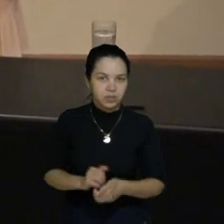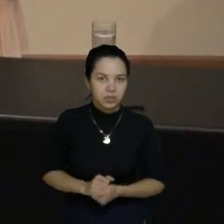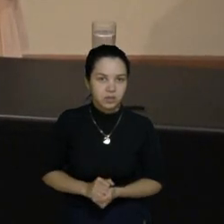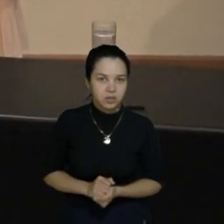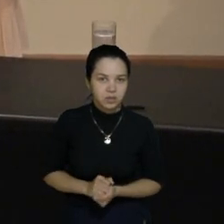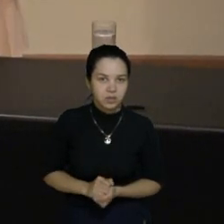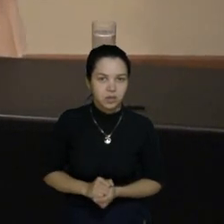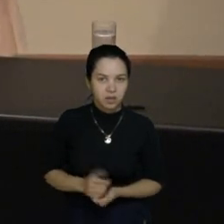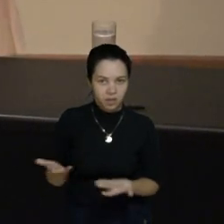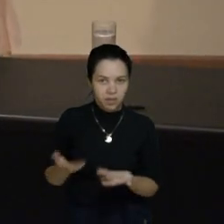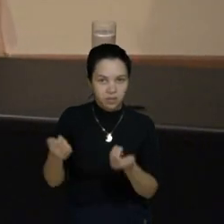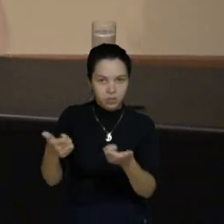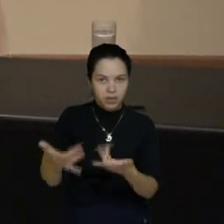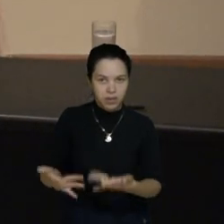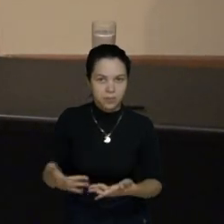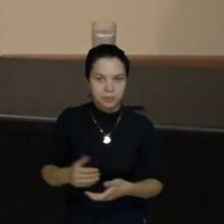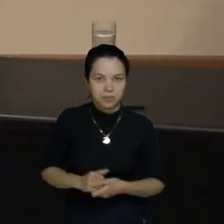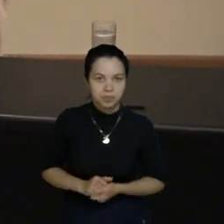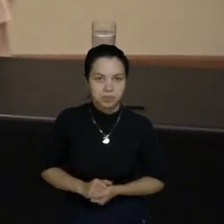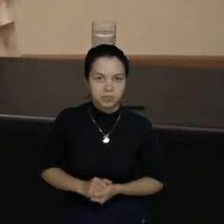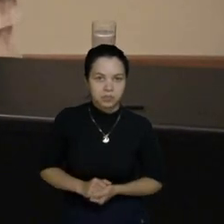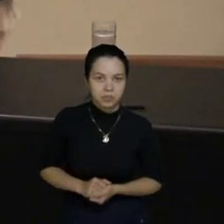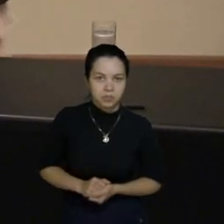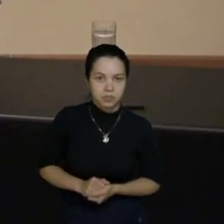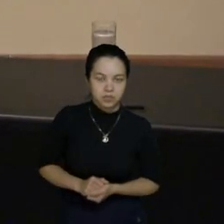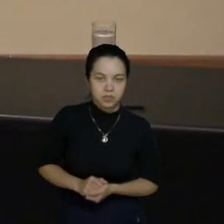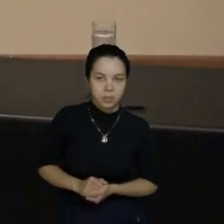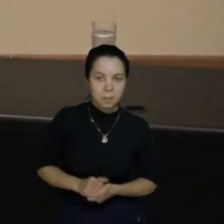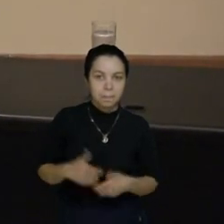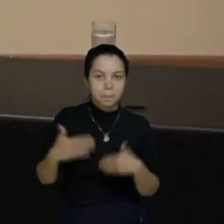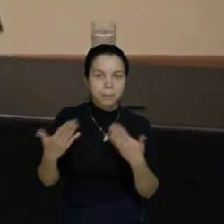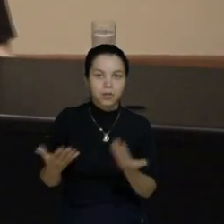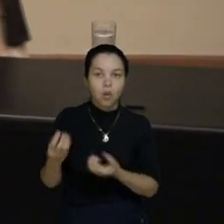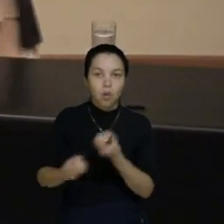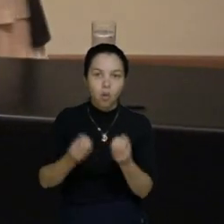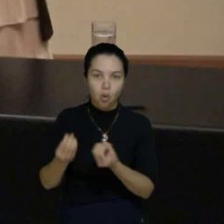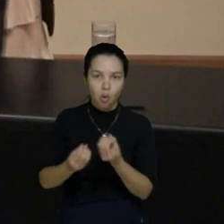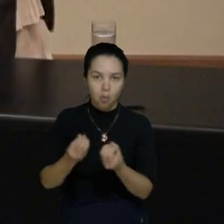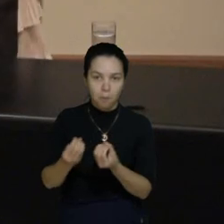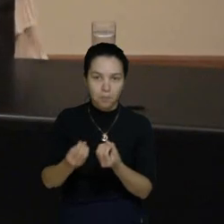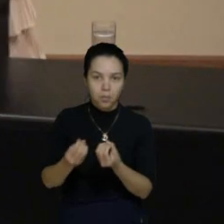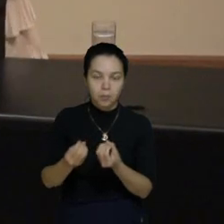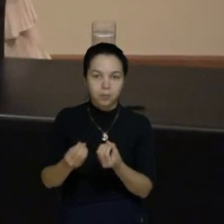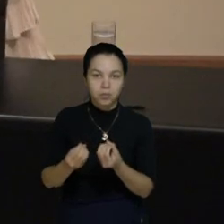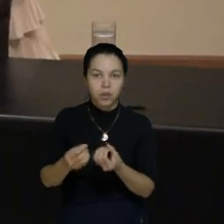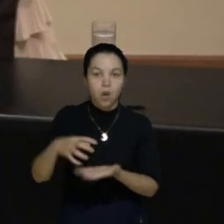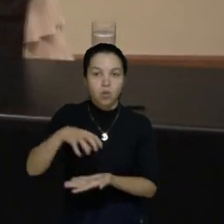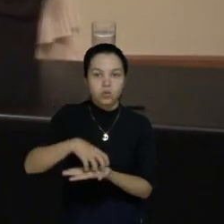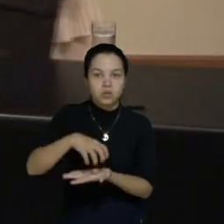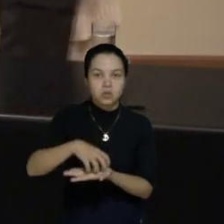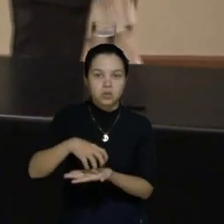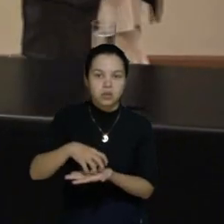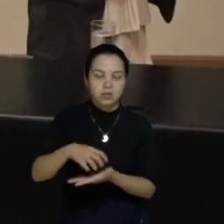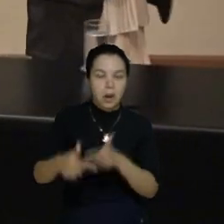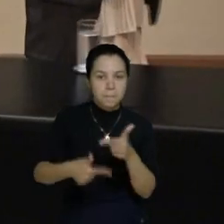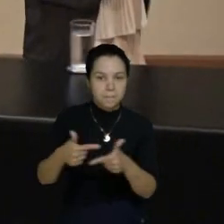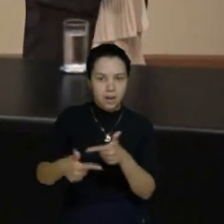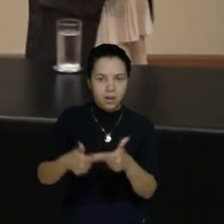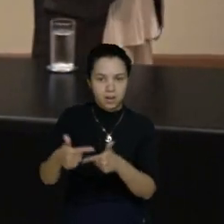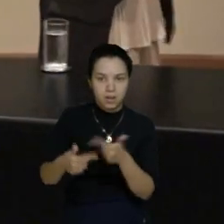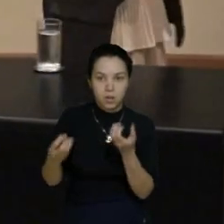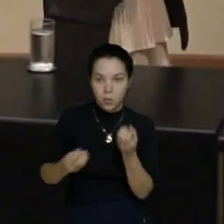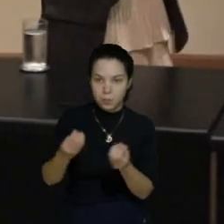Lu vai falar agora então como é que é a dinâmica do núcleo desenvolver primeiro momento a